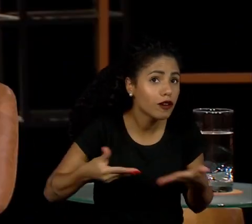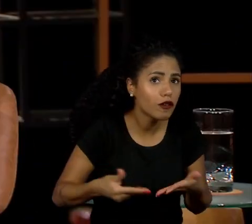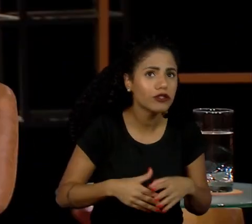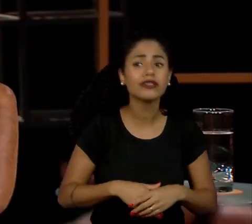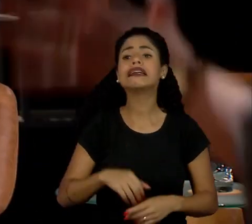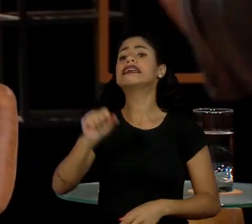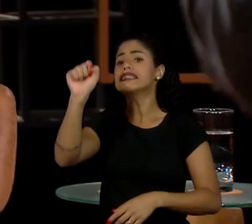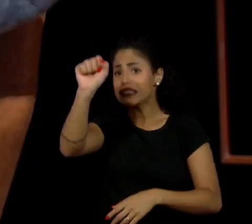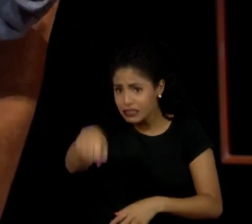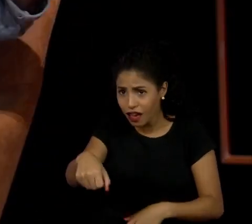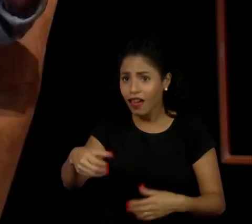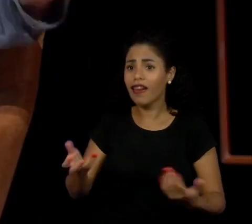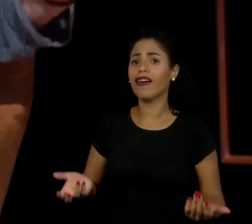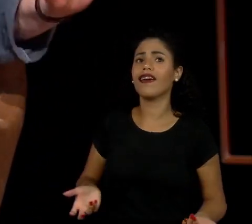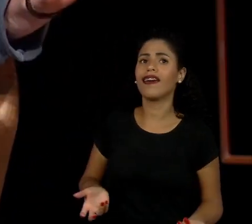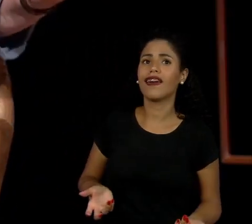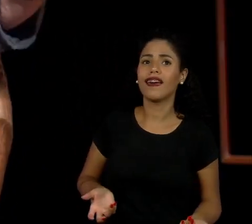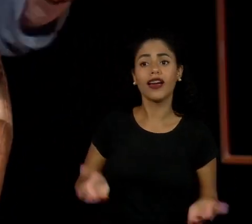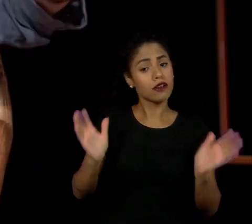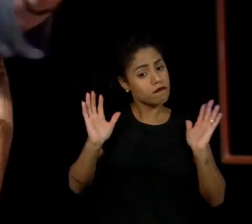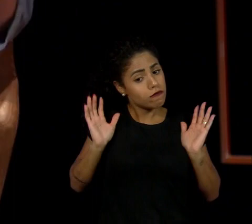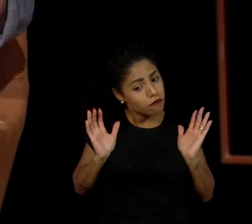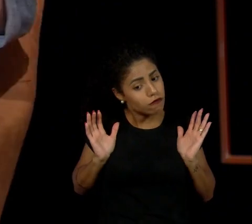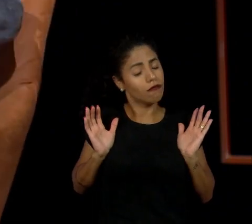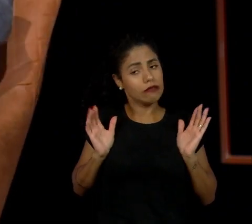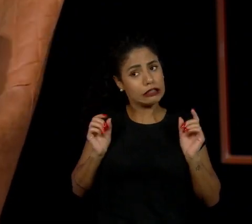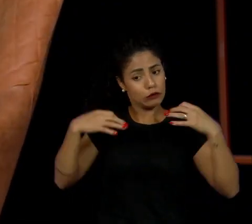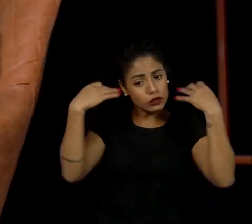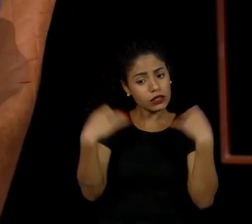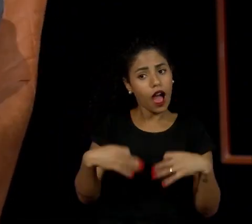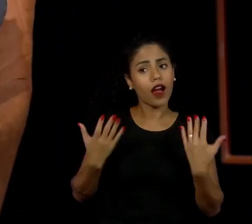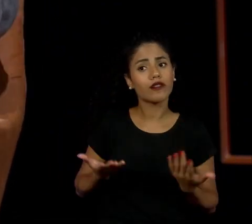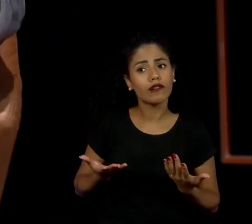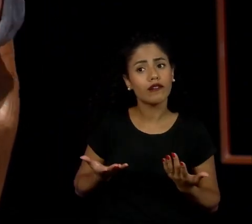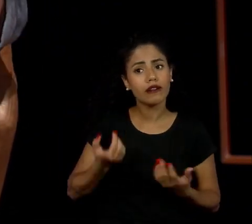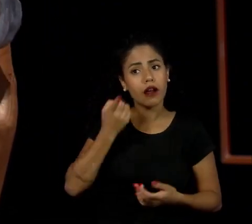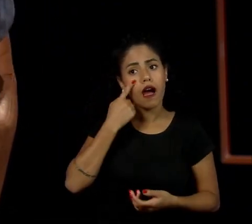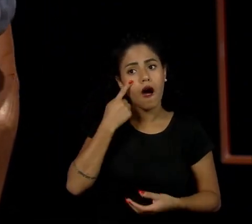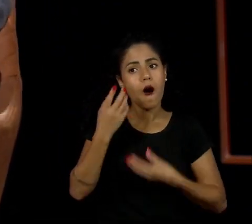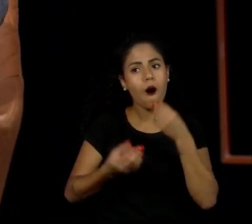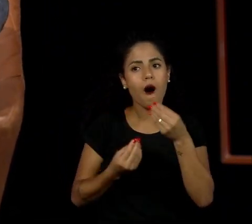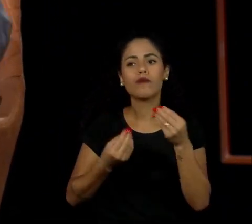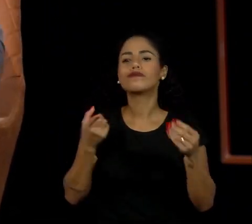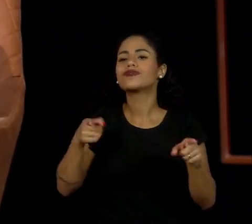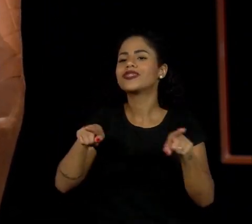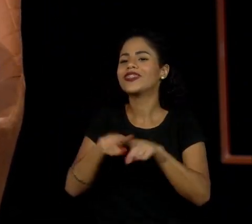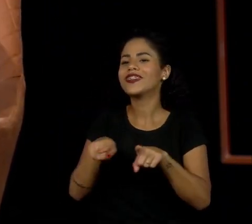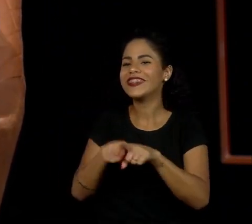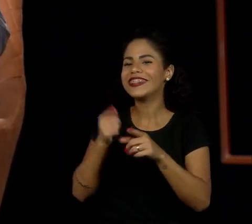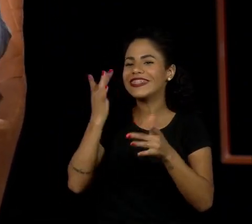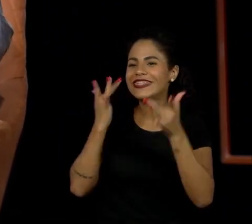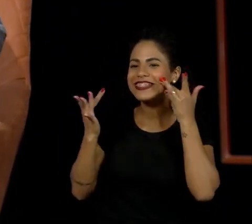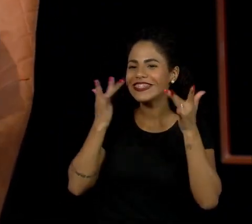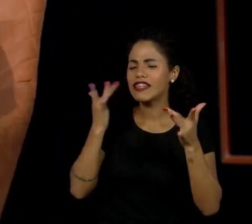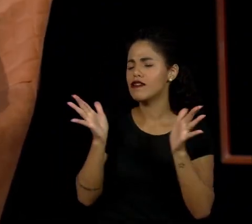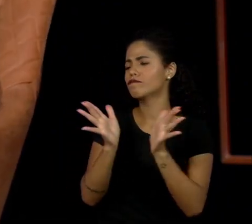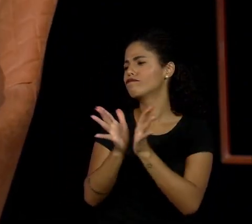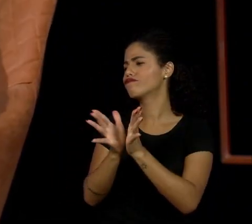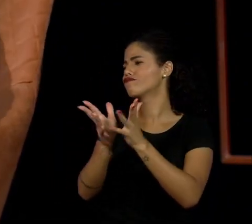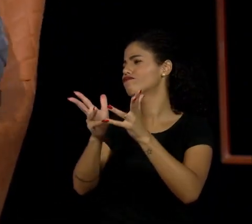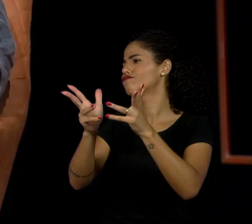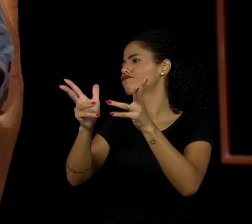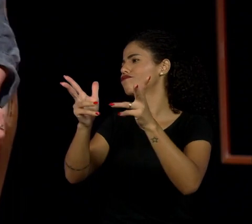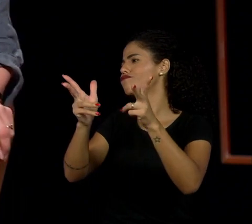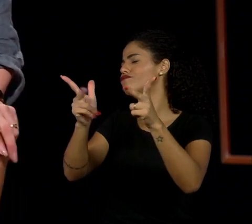claro. Ninguém mexe naquilo, ninguém mexe. E o teatro tem uma acústica